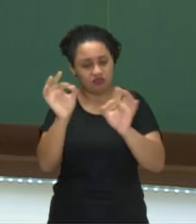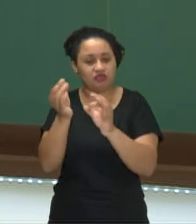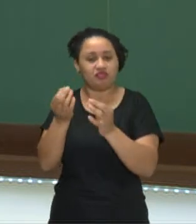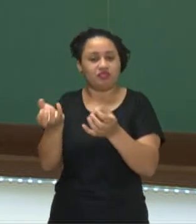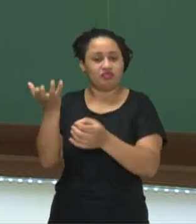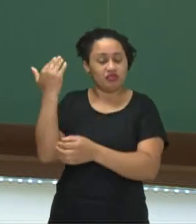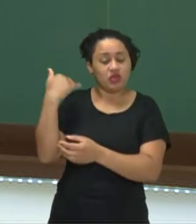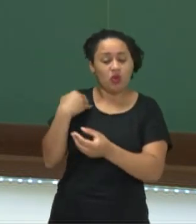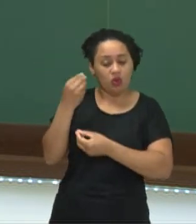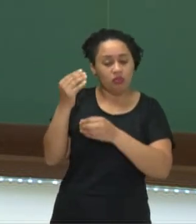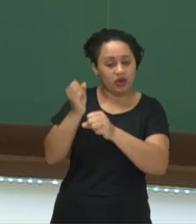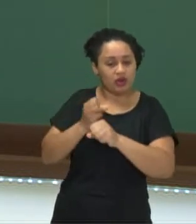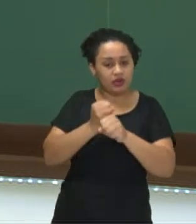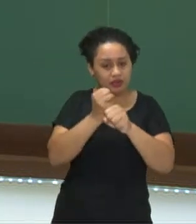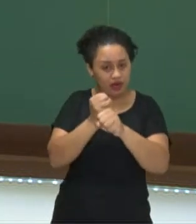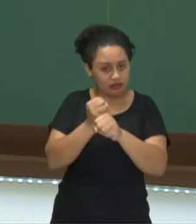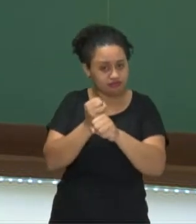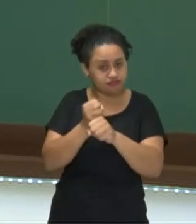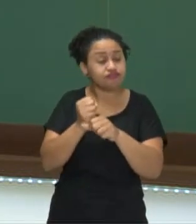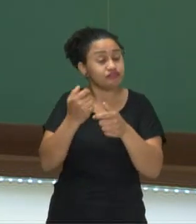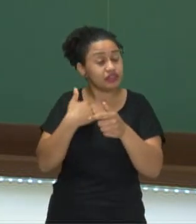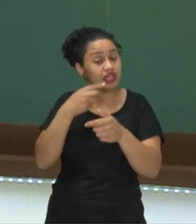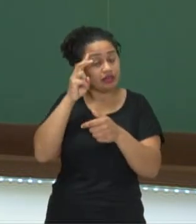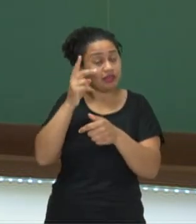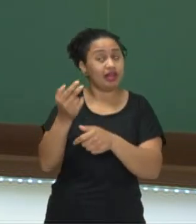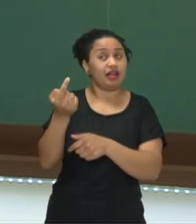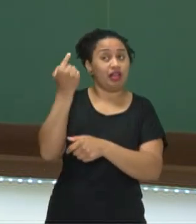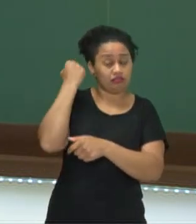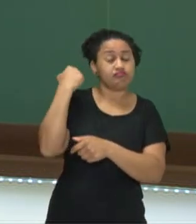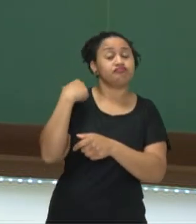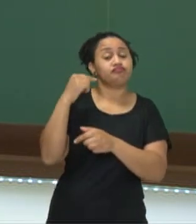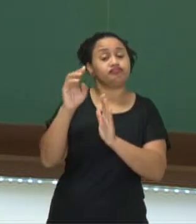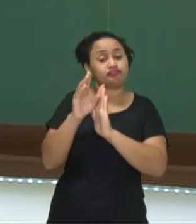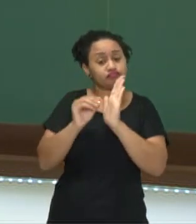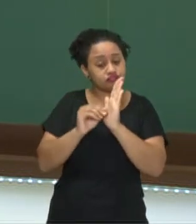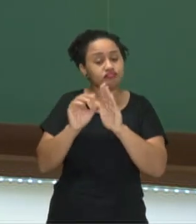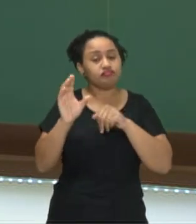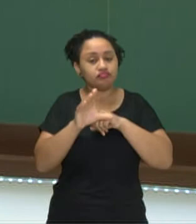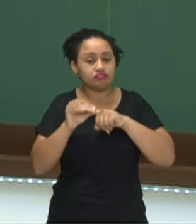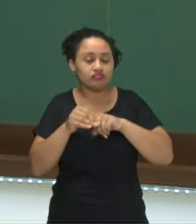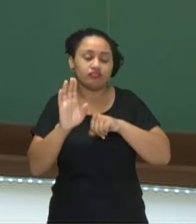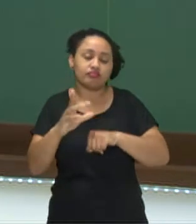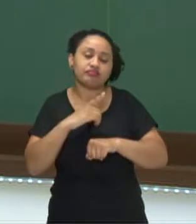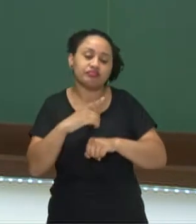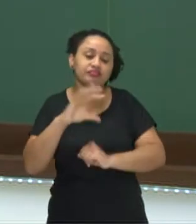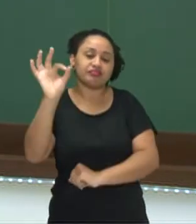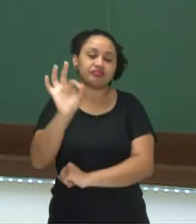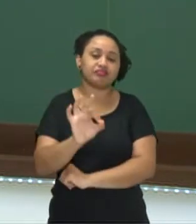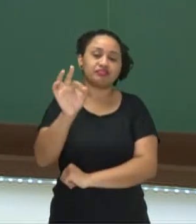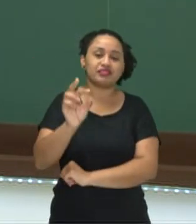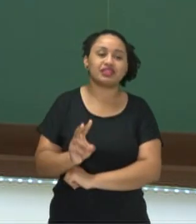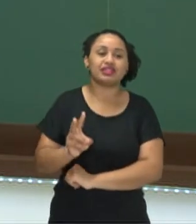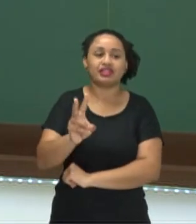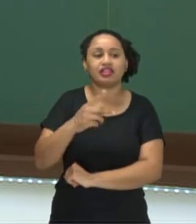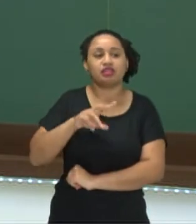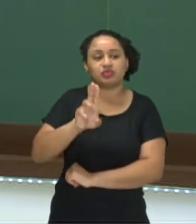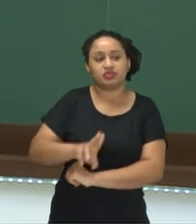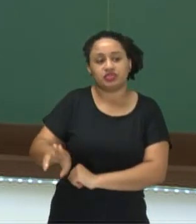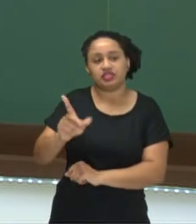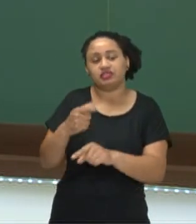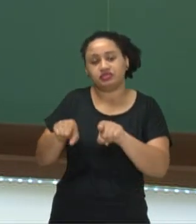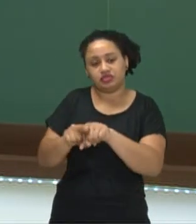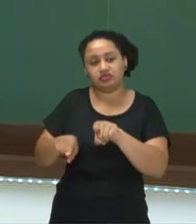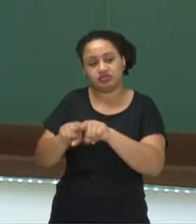como calcular isso? A ideia era exatamente retomar esse conhecimento, que a porcentagem sempre a gente vai estar usando no